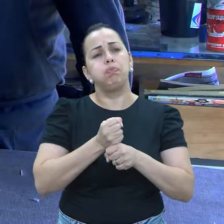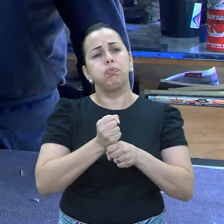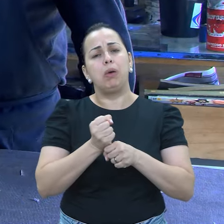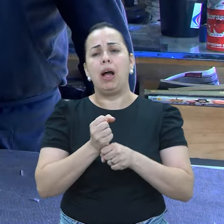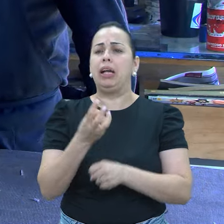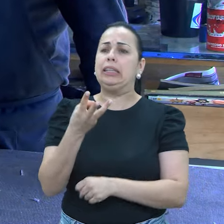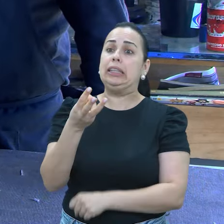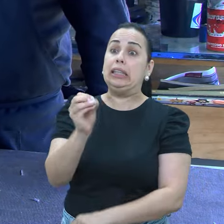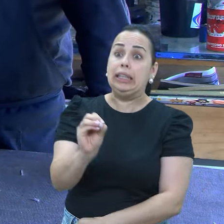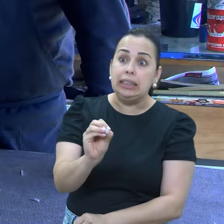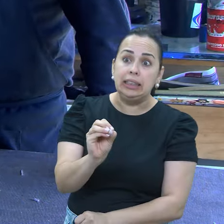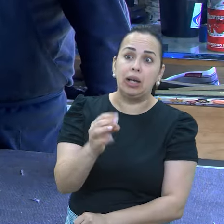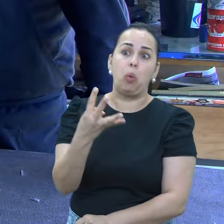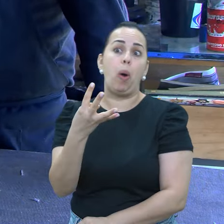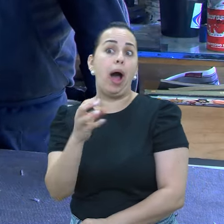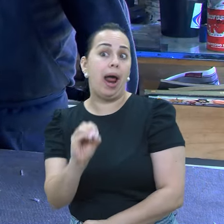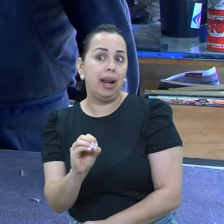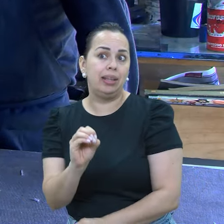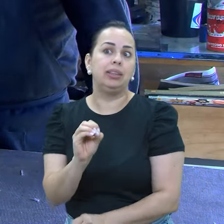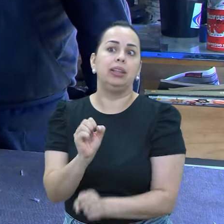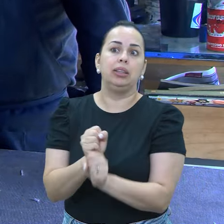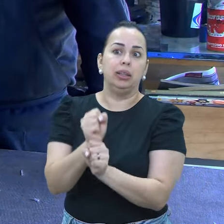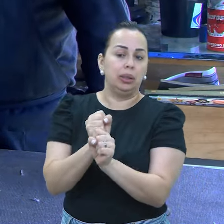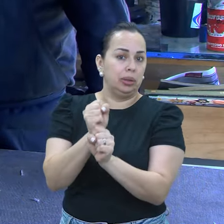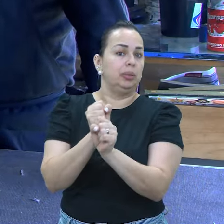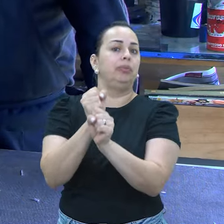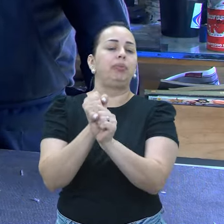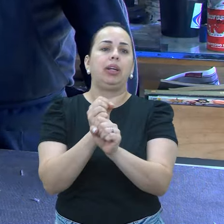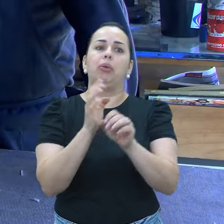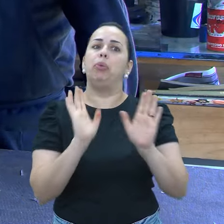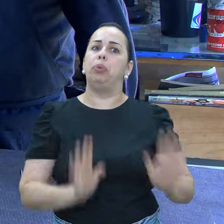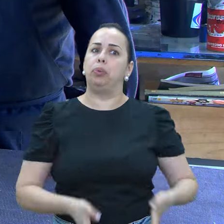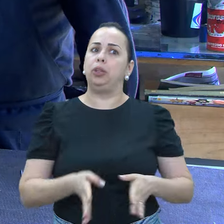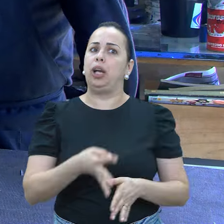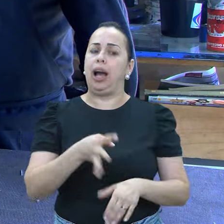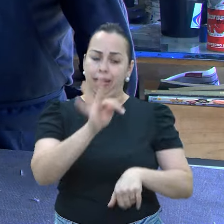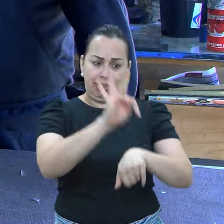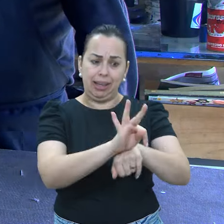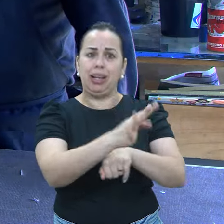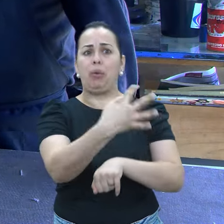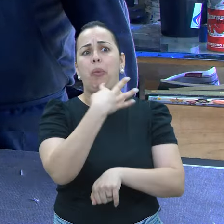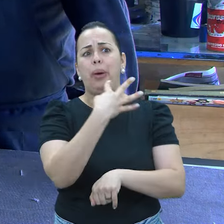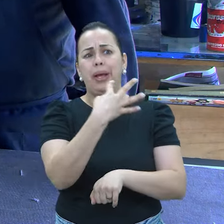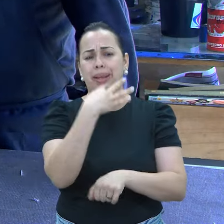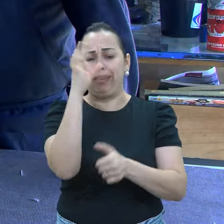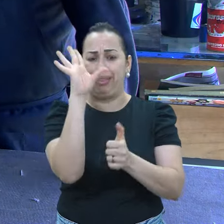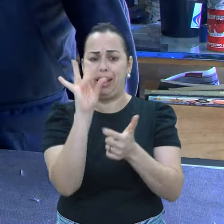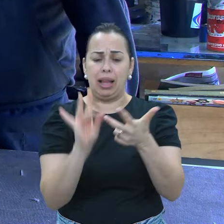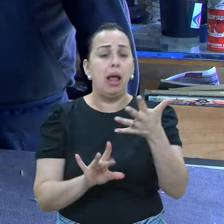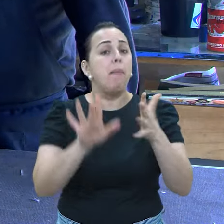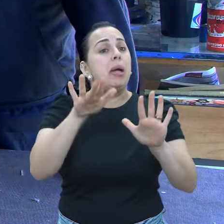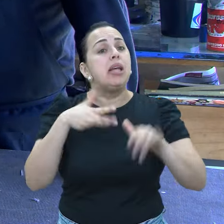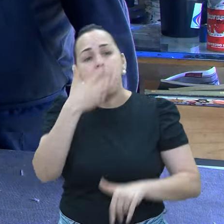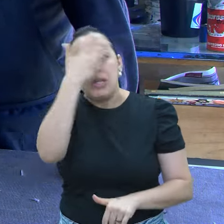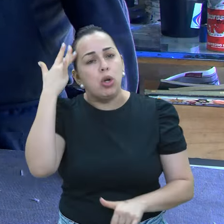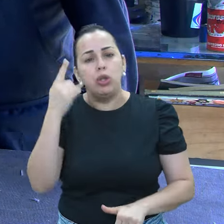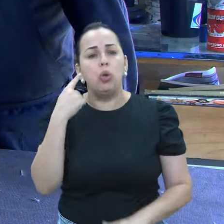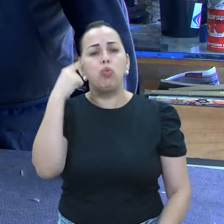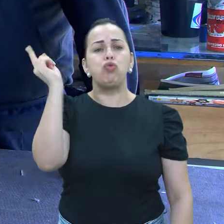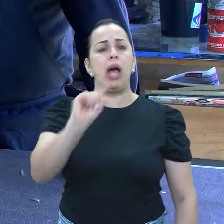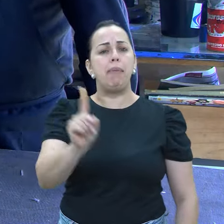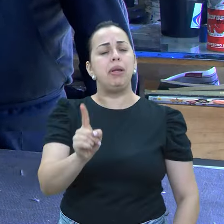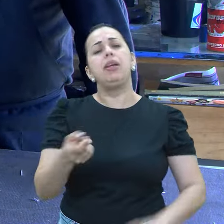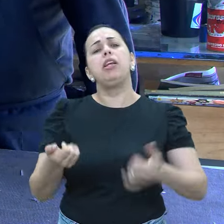uns 30, 40, 30 bastante anos. Já tempo. deu para conhecer Bastante. bastante a técnica. Mas para quem nunca ouviu falar, o que é a tal